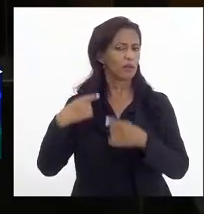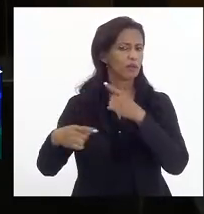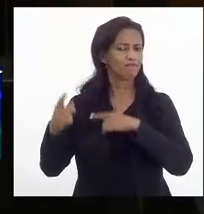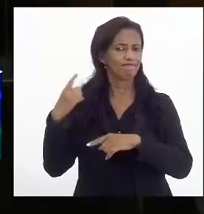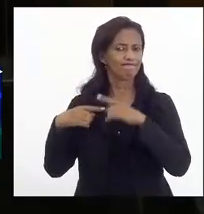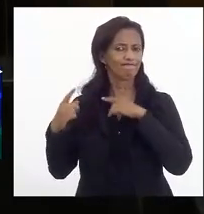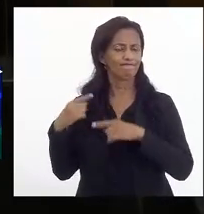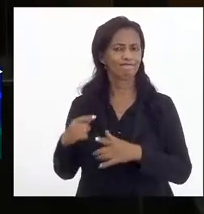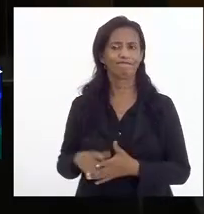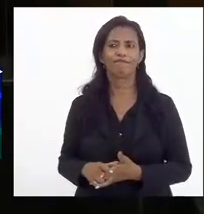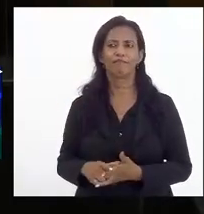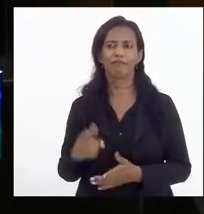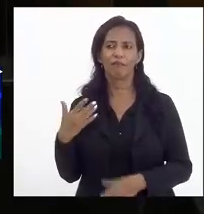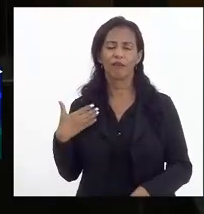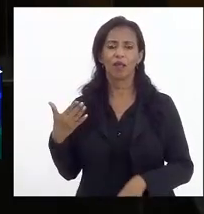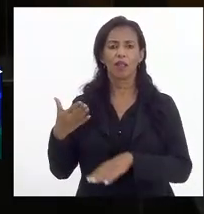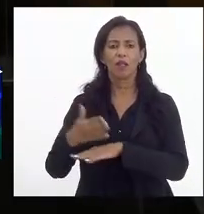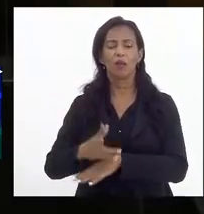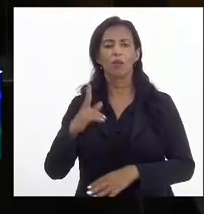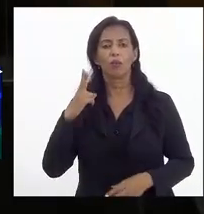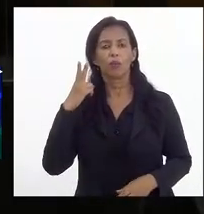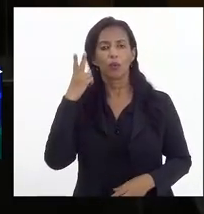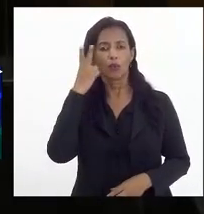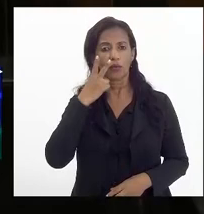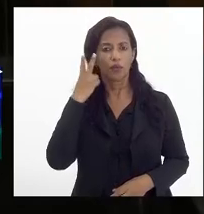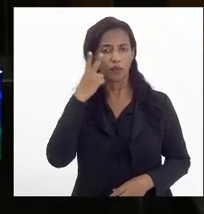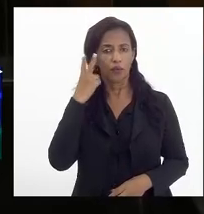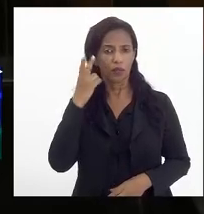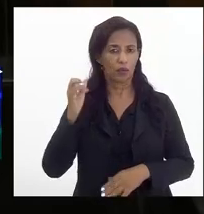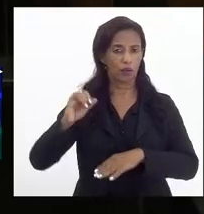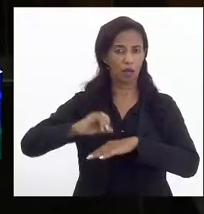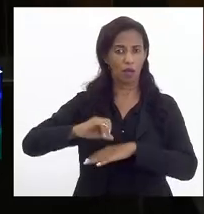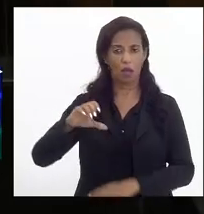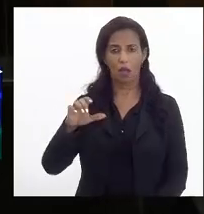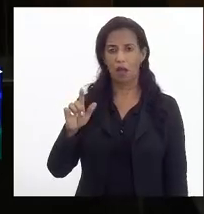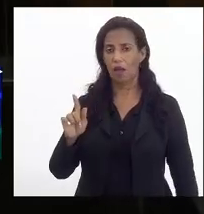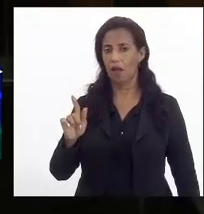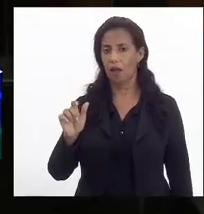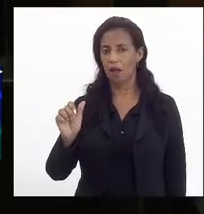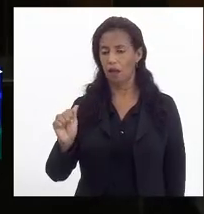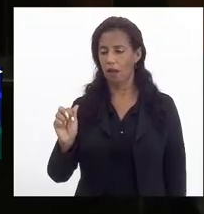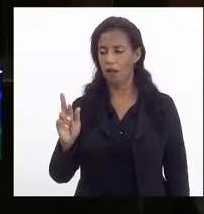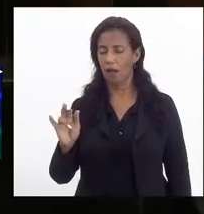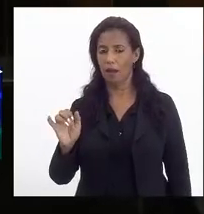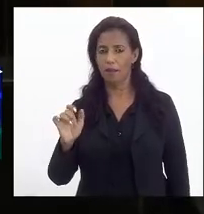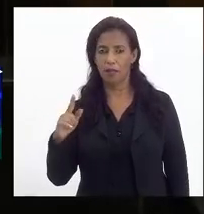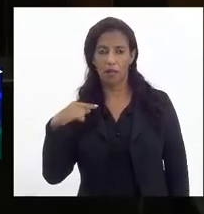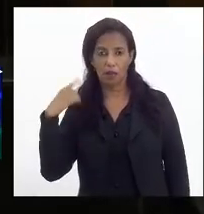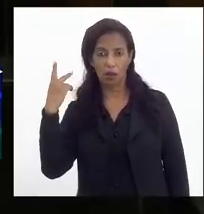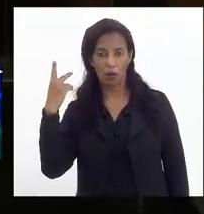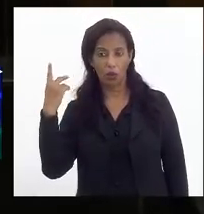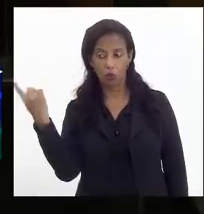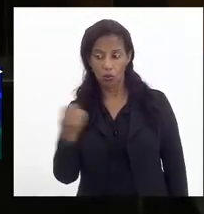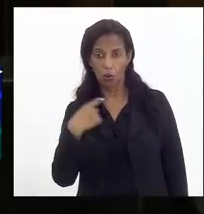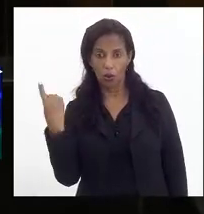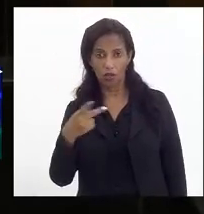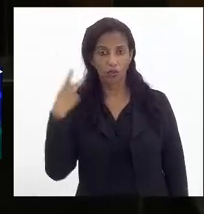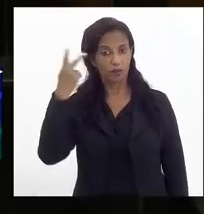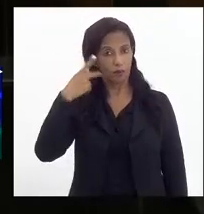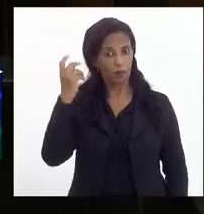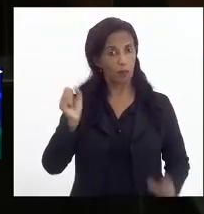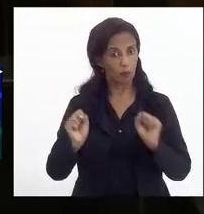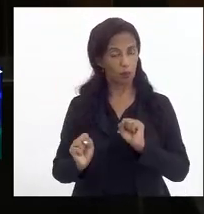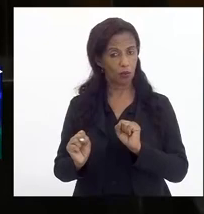passada aviltado por um vereador da capital verá o roteiro nós parlamentares que podemos e